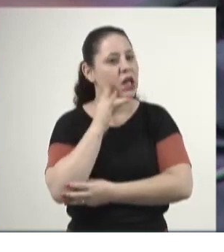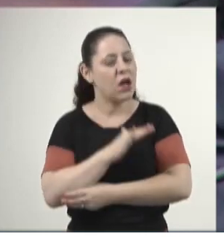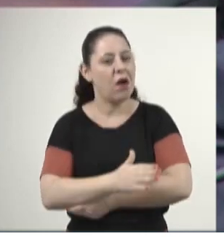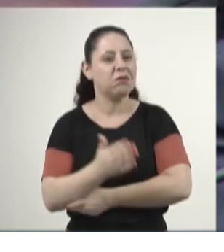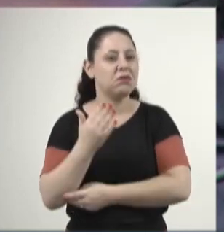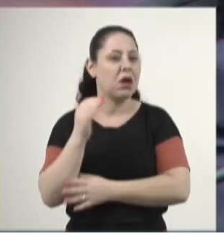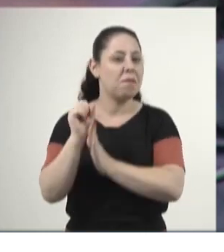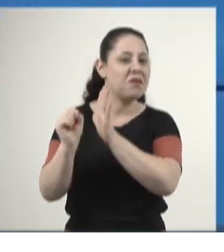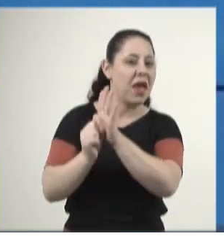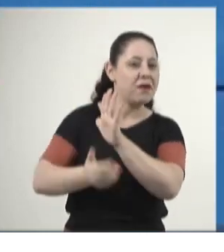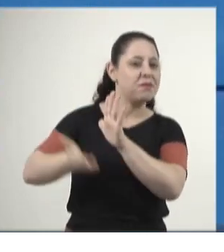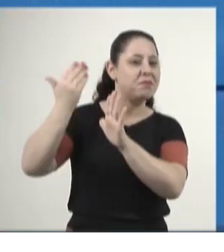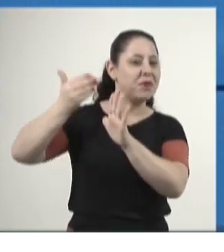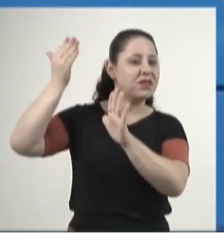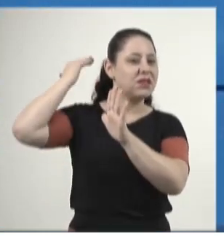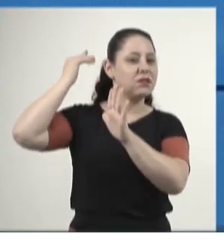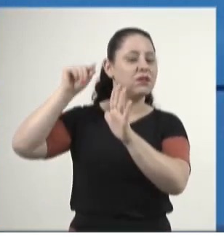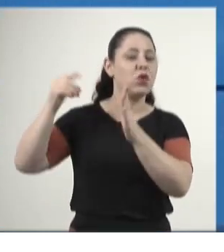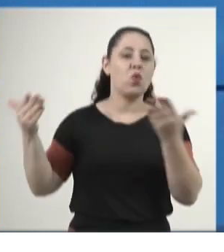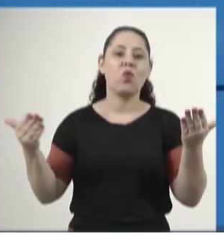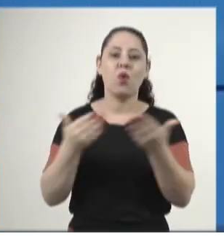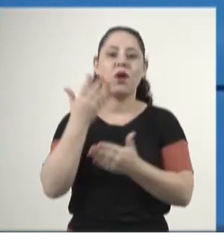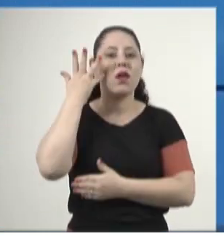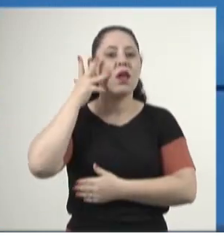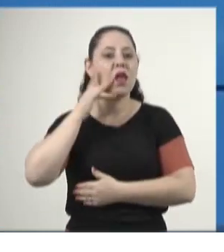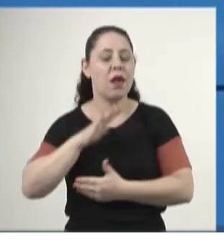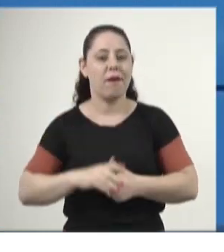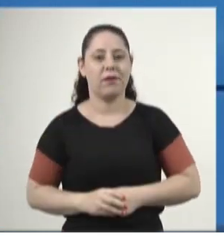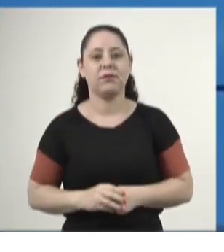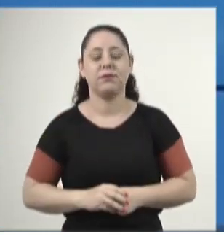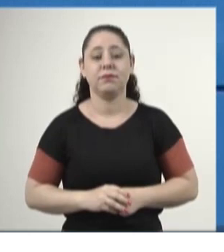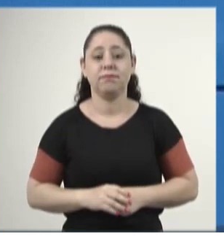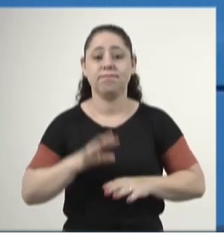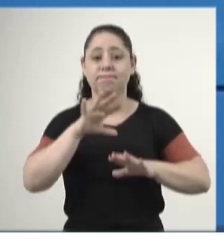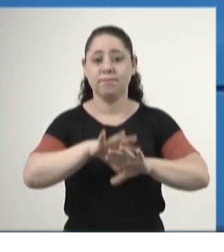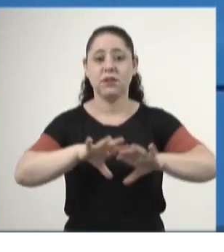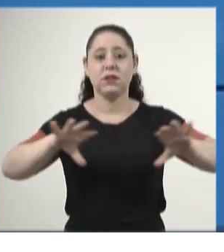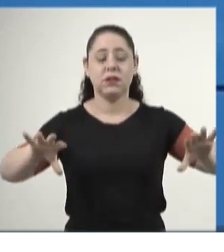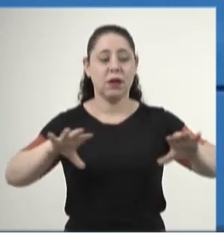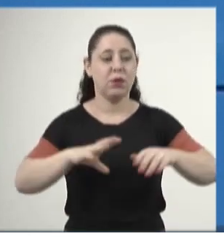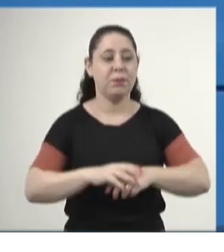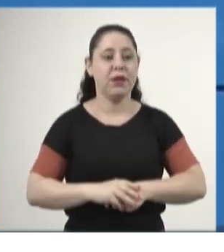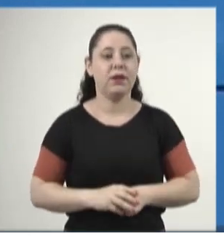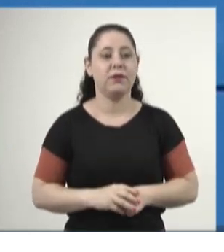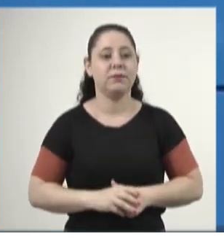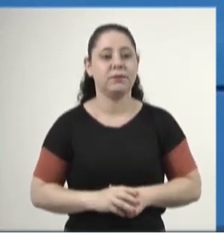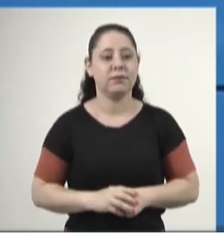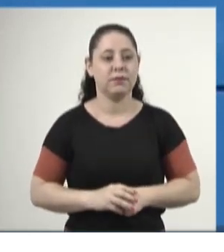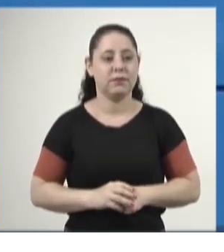século passado e essas crianças de hoje. Bem, as crianças